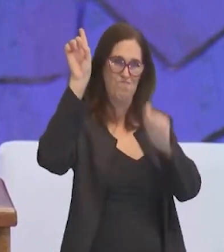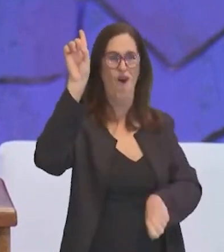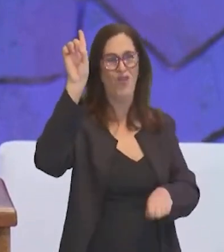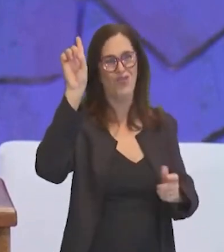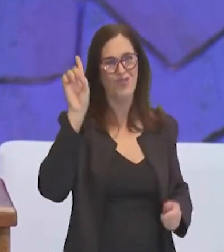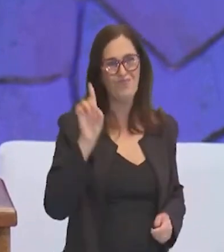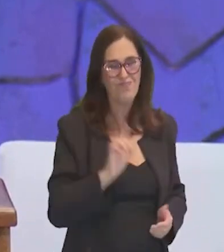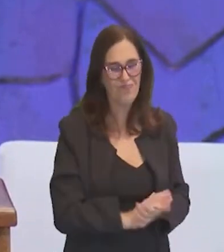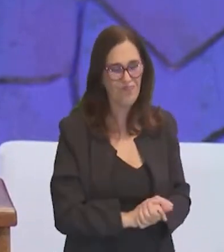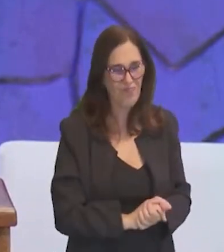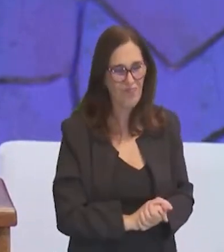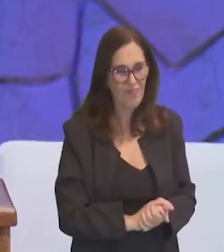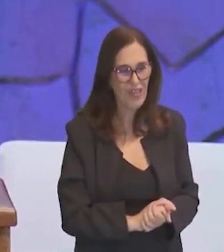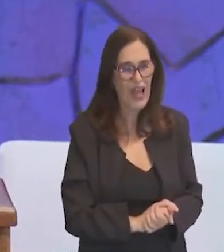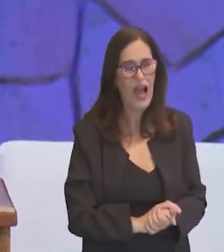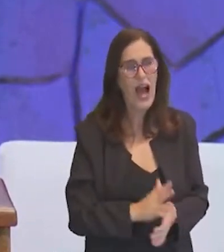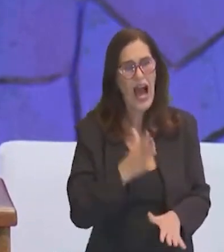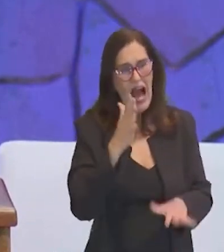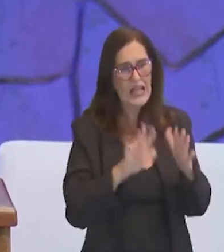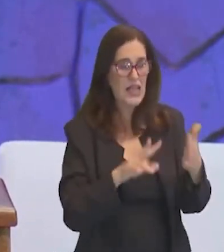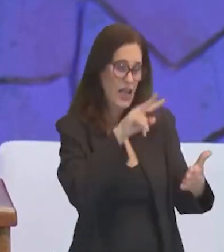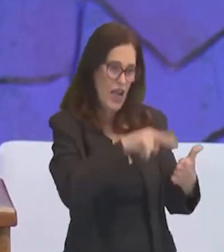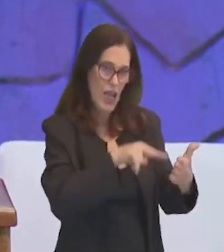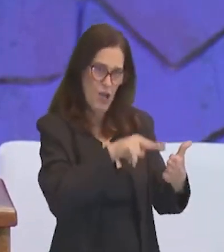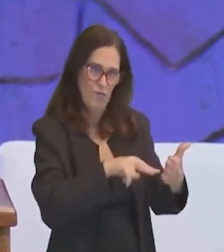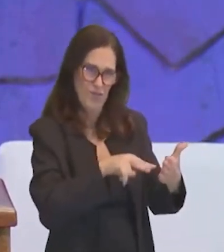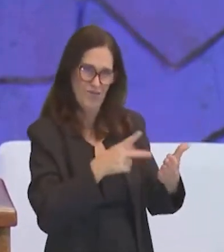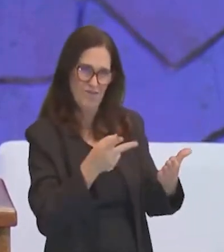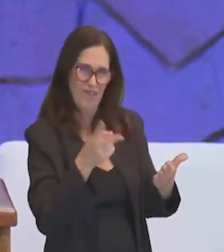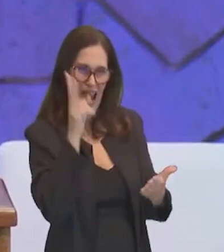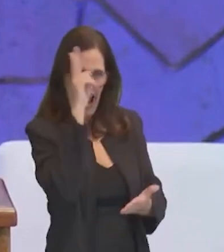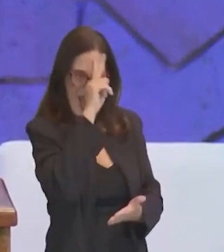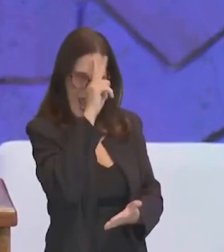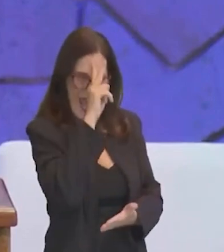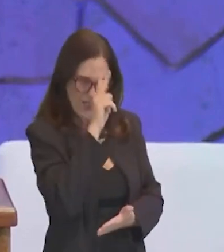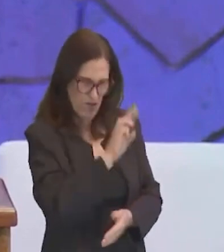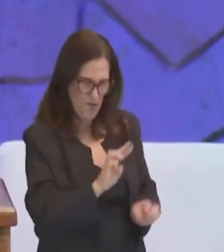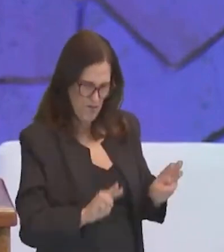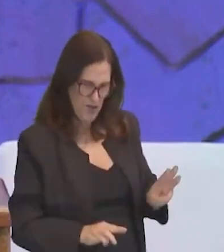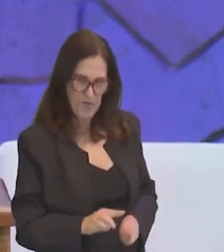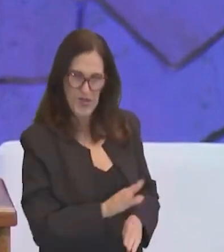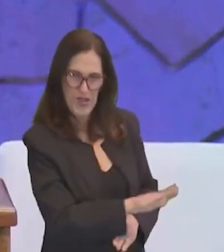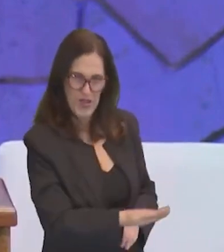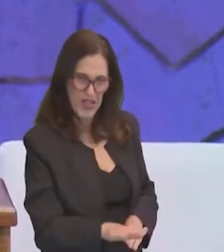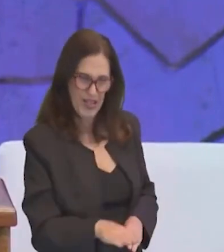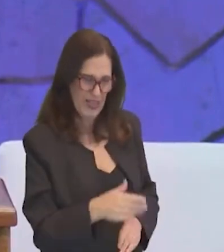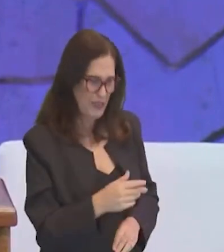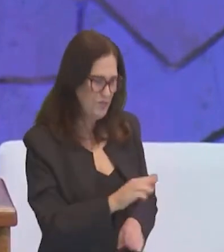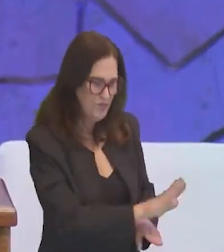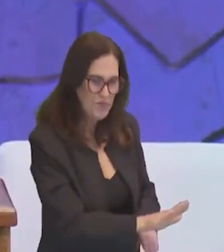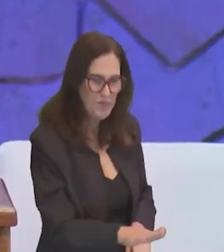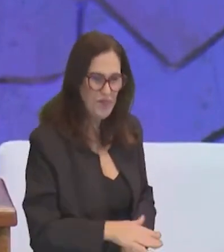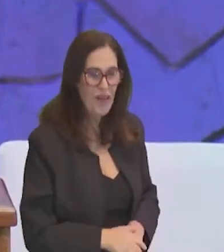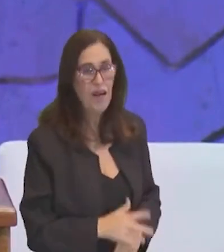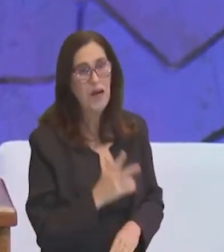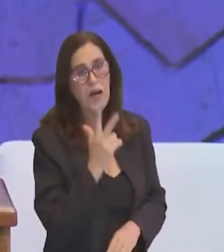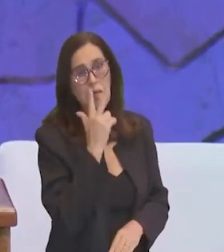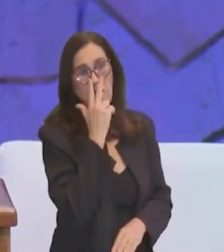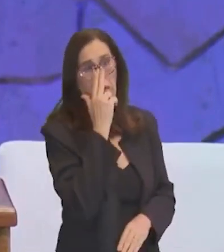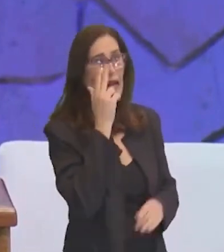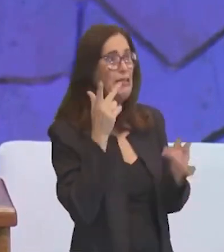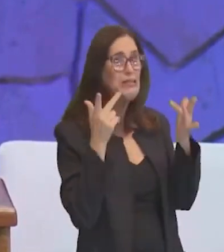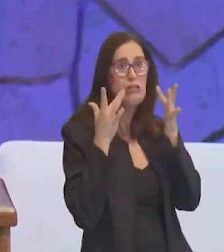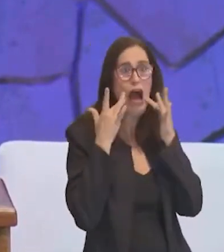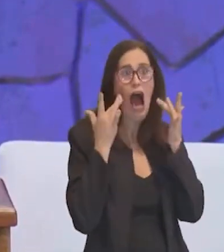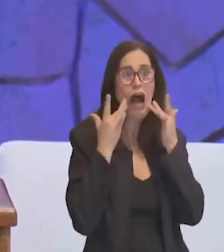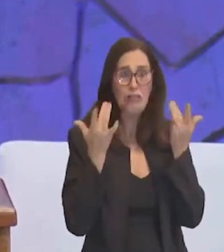Nós lemos às vezes essas histórias para as crianças, no ministério com as crianças, e parece uma coisa tão teatral,